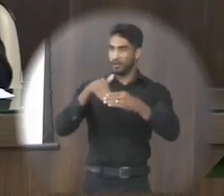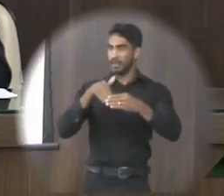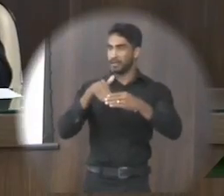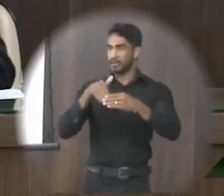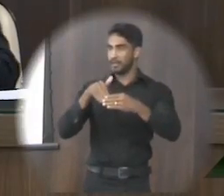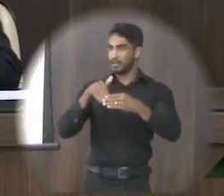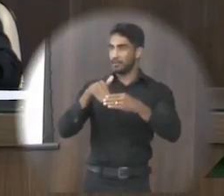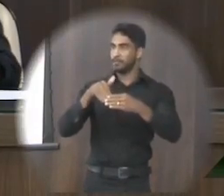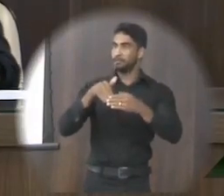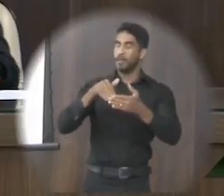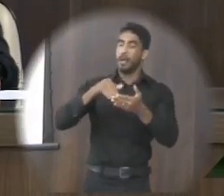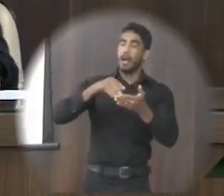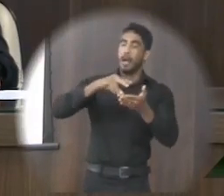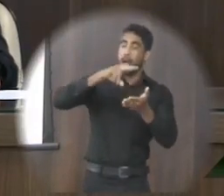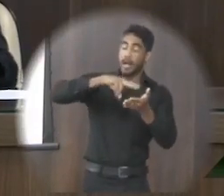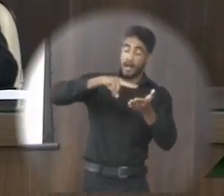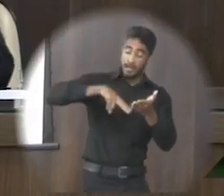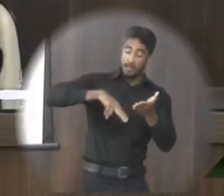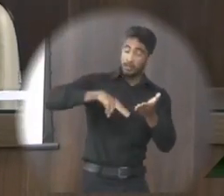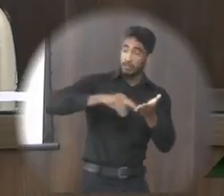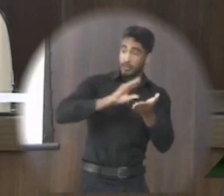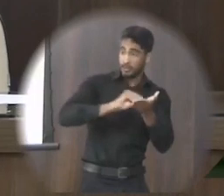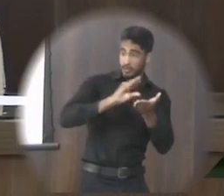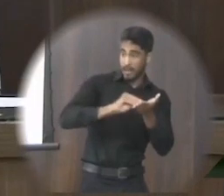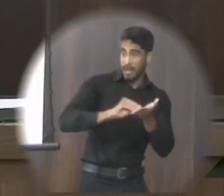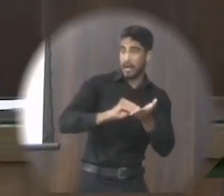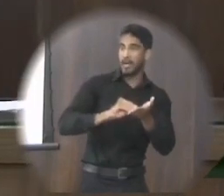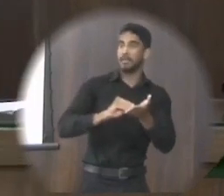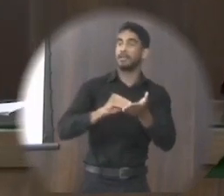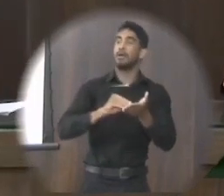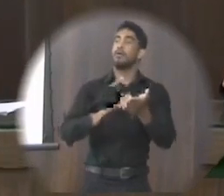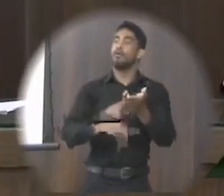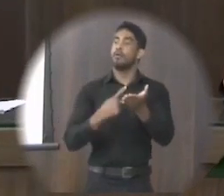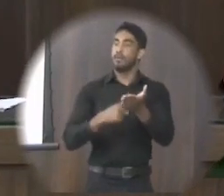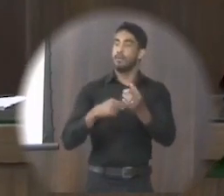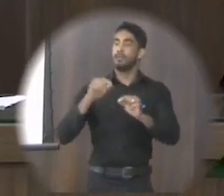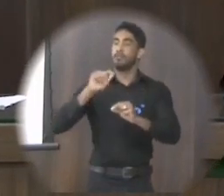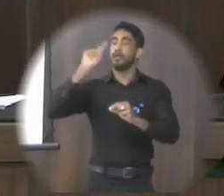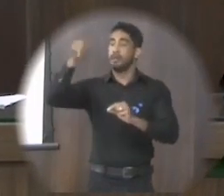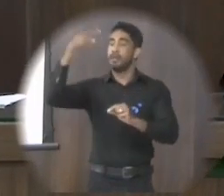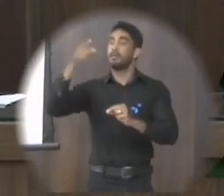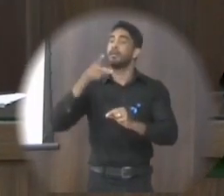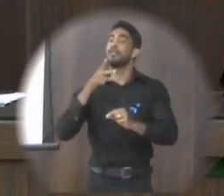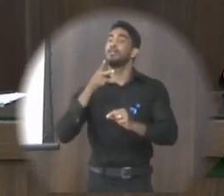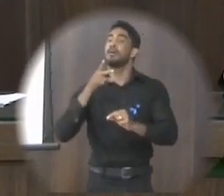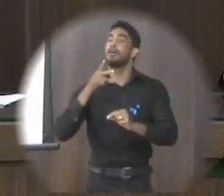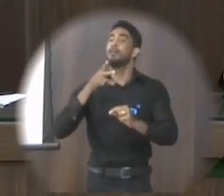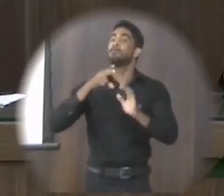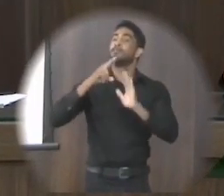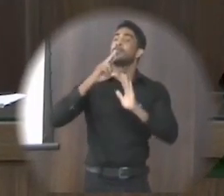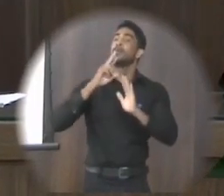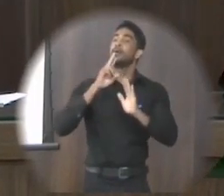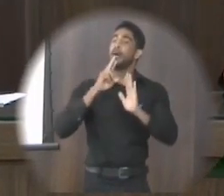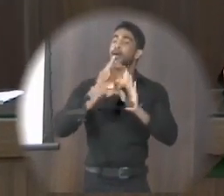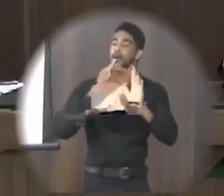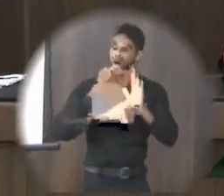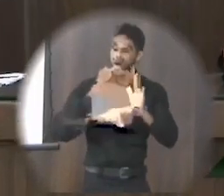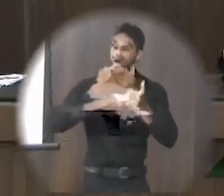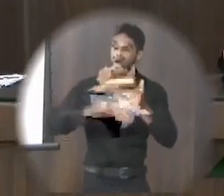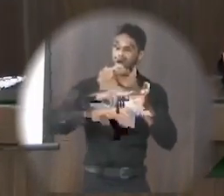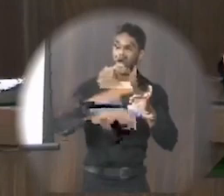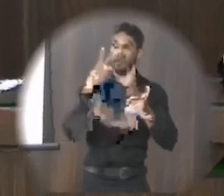dispensa da leitura da ata da reunião anterior, comprometendo-se na próxima reunião fazer a leitura das duas